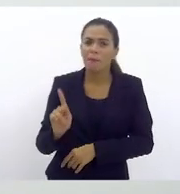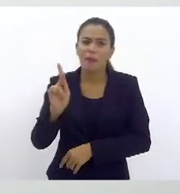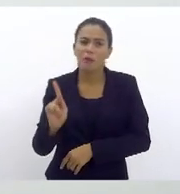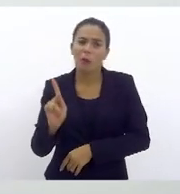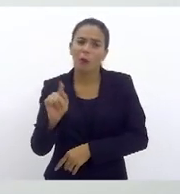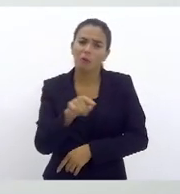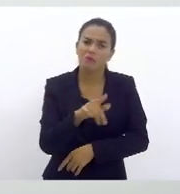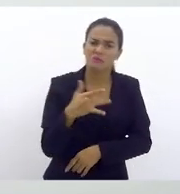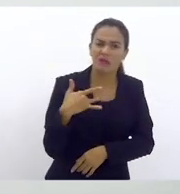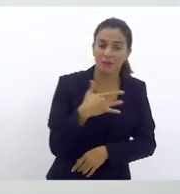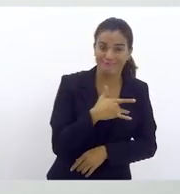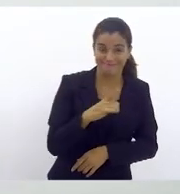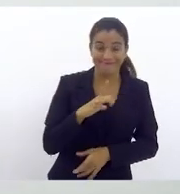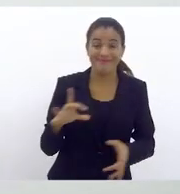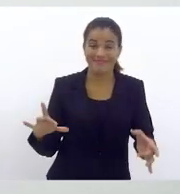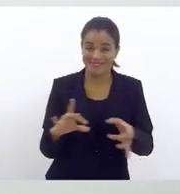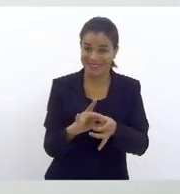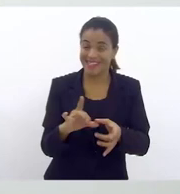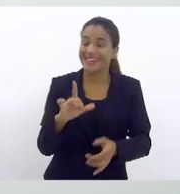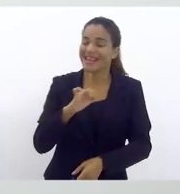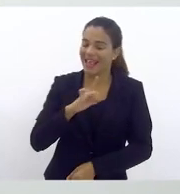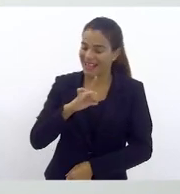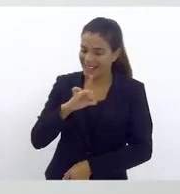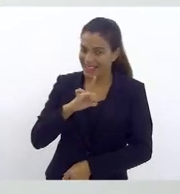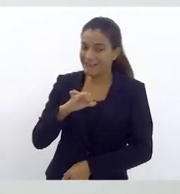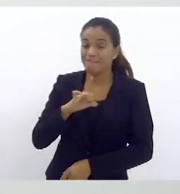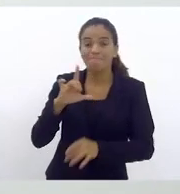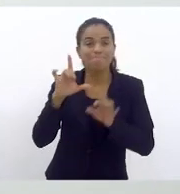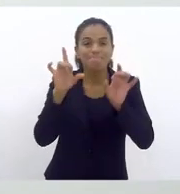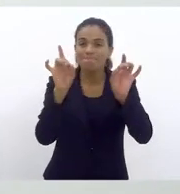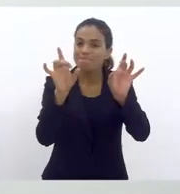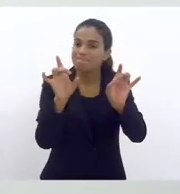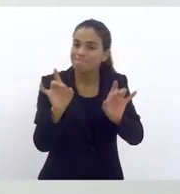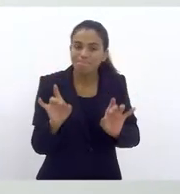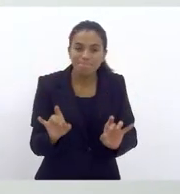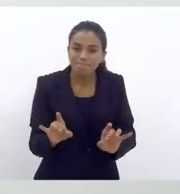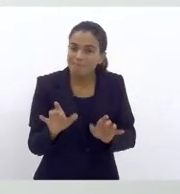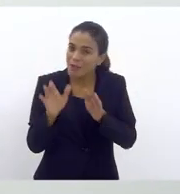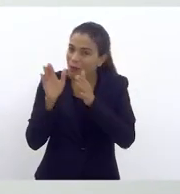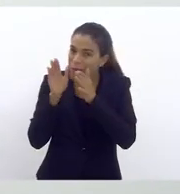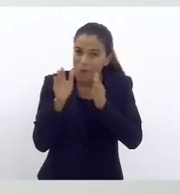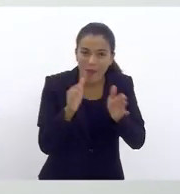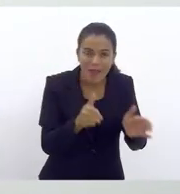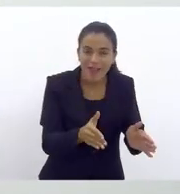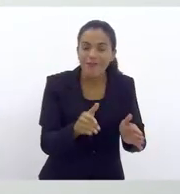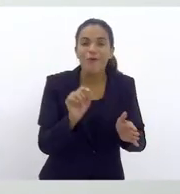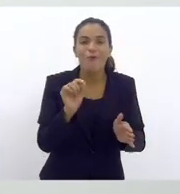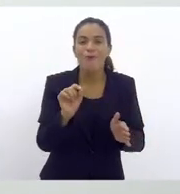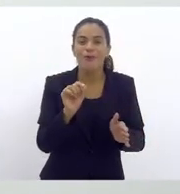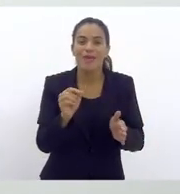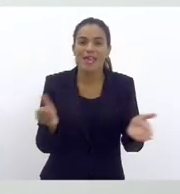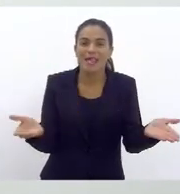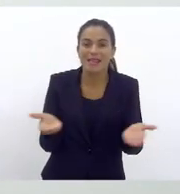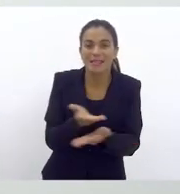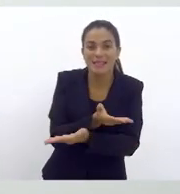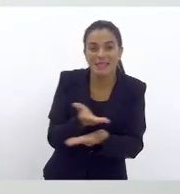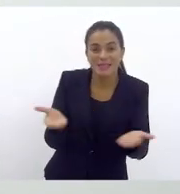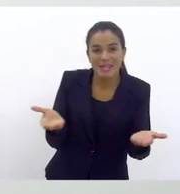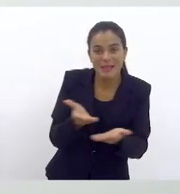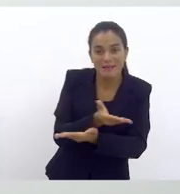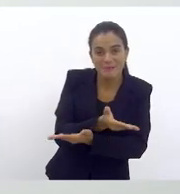da saúde tem tem especialmente naquilo que se refere ao que se chama intermediários de